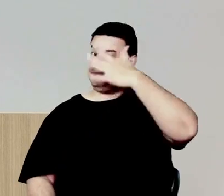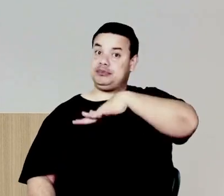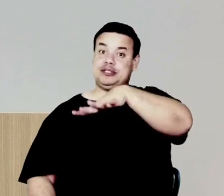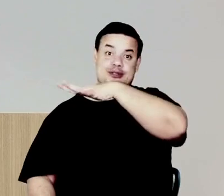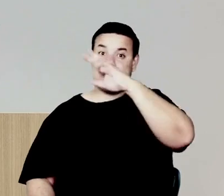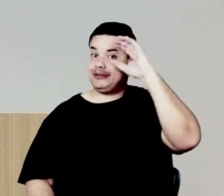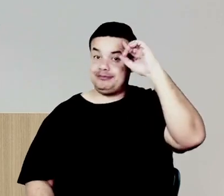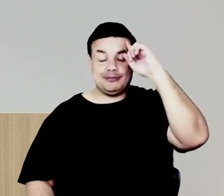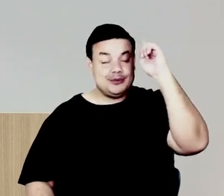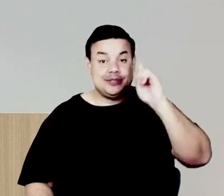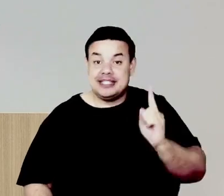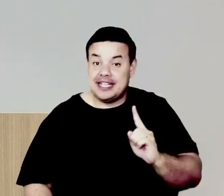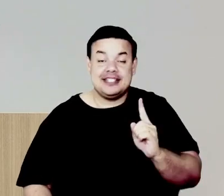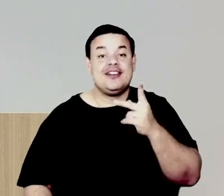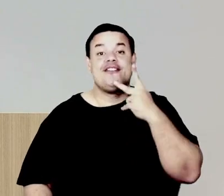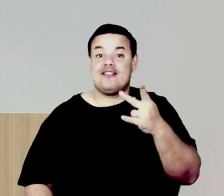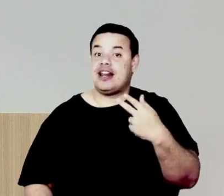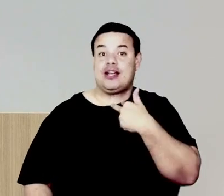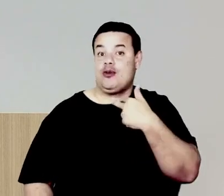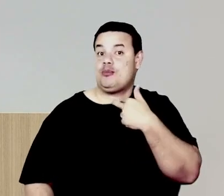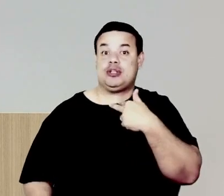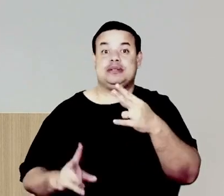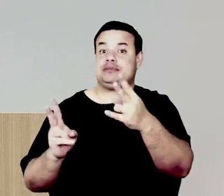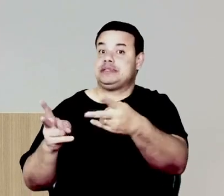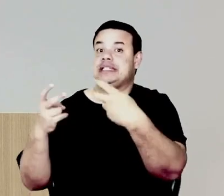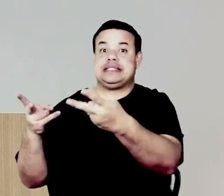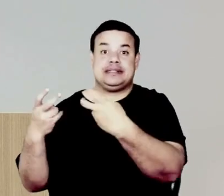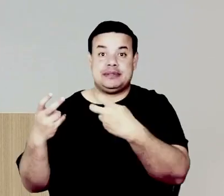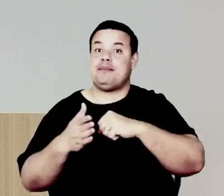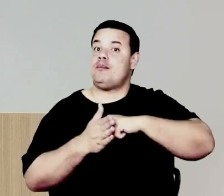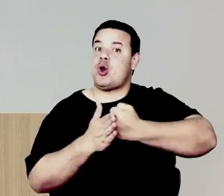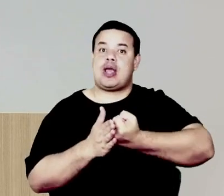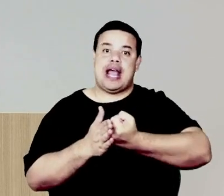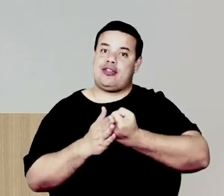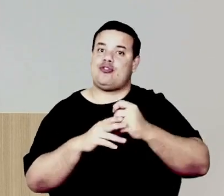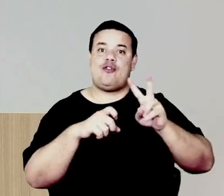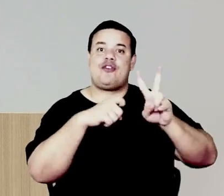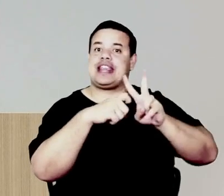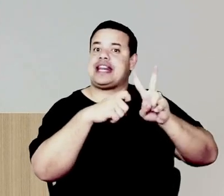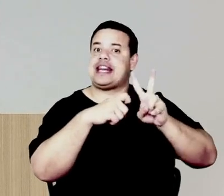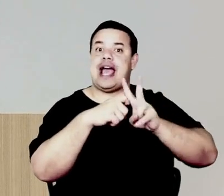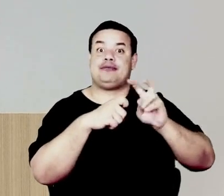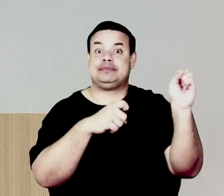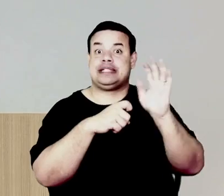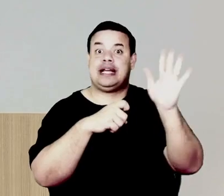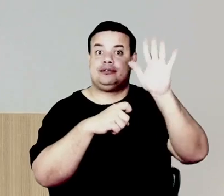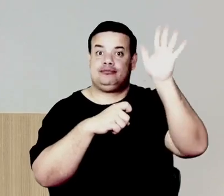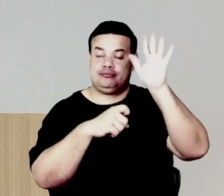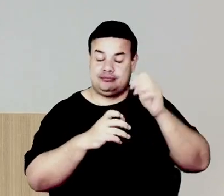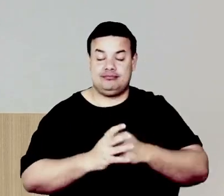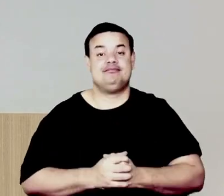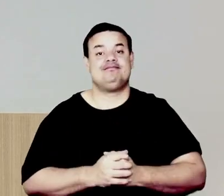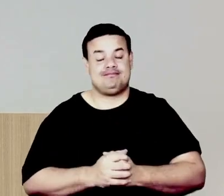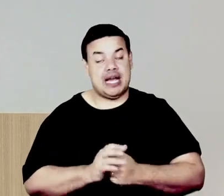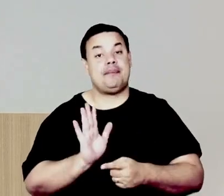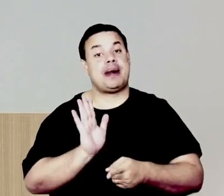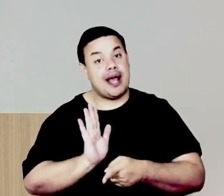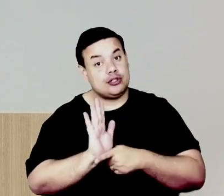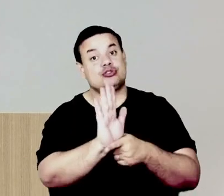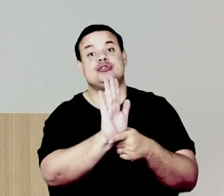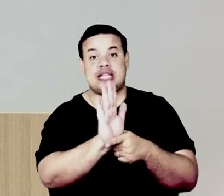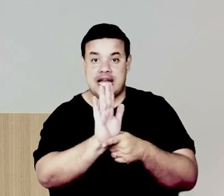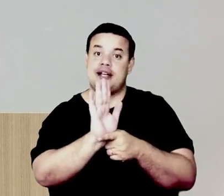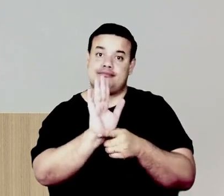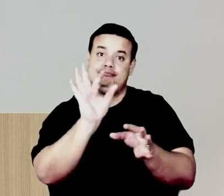não podemos resgatar, que estamos bloqueados no veterinário. E ajudar são poucas que ajudam. E a rifa